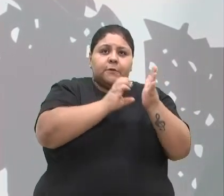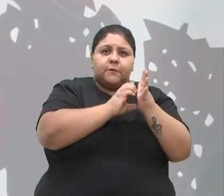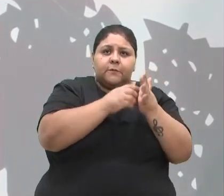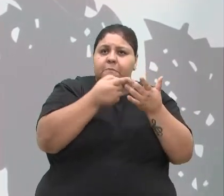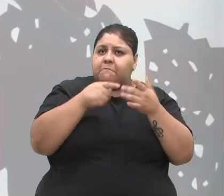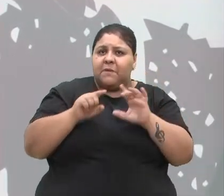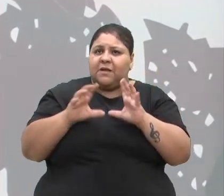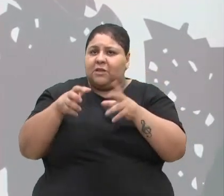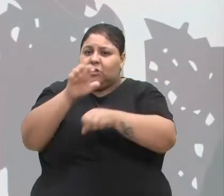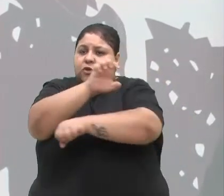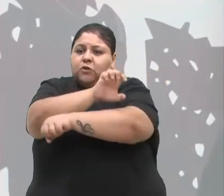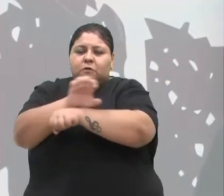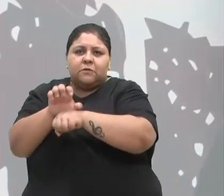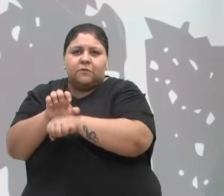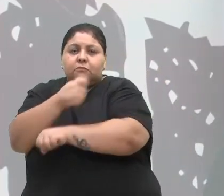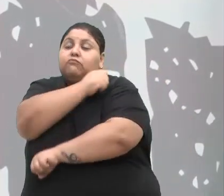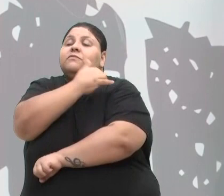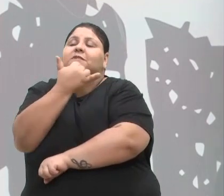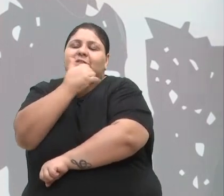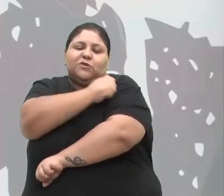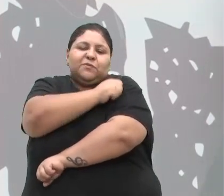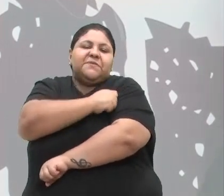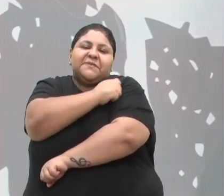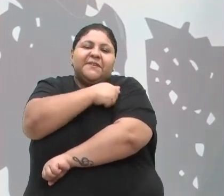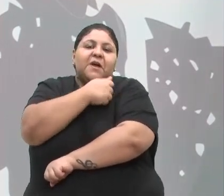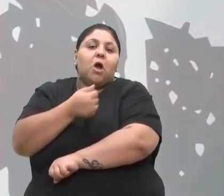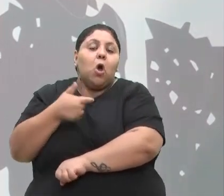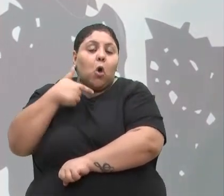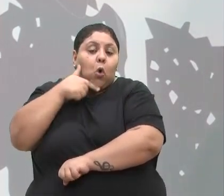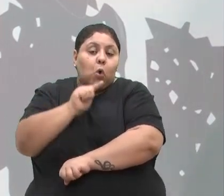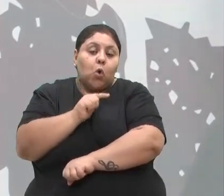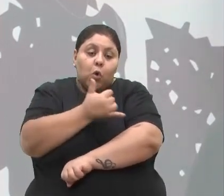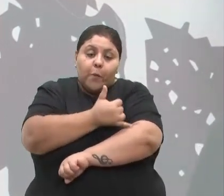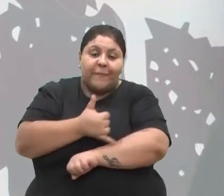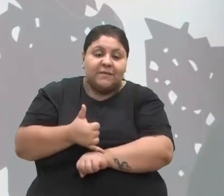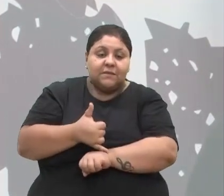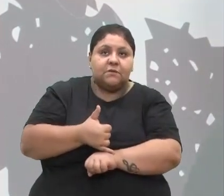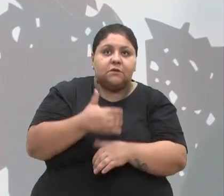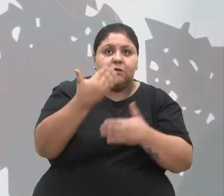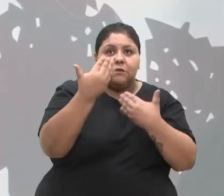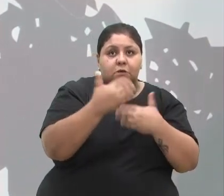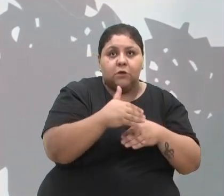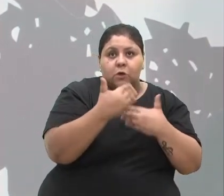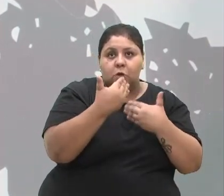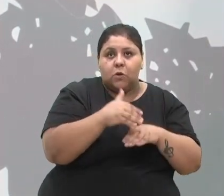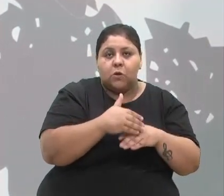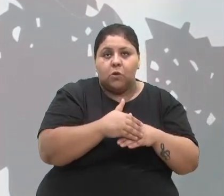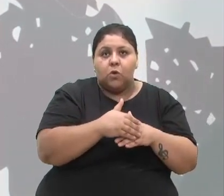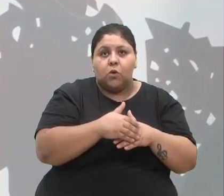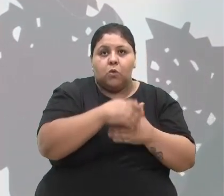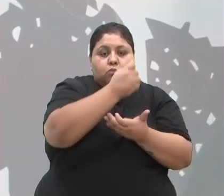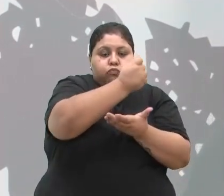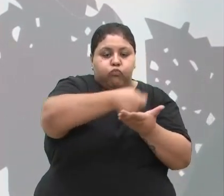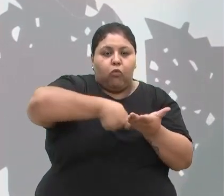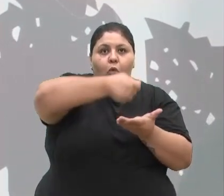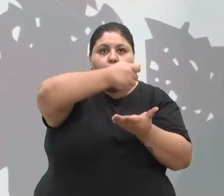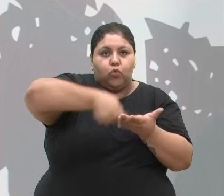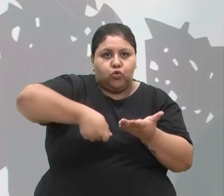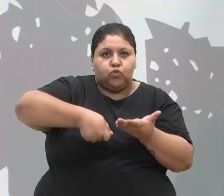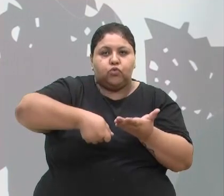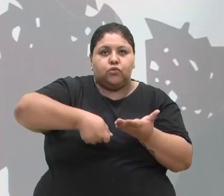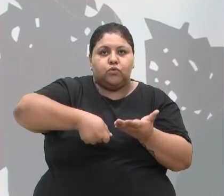todo estudante terá a condição e passará na prova do concurso público para ser